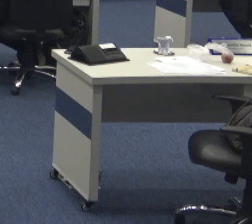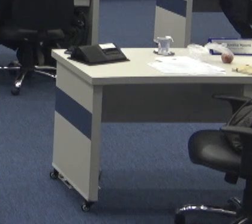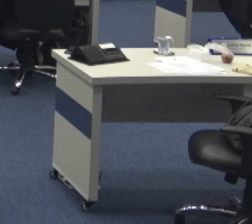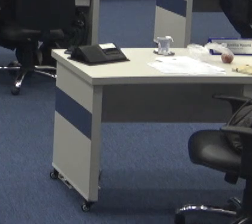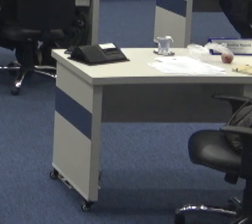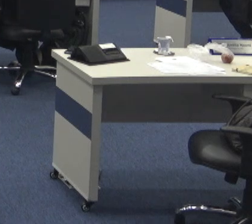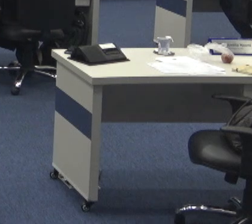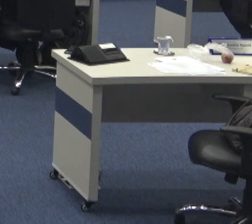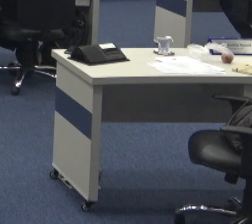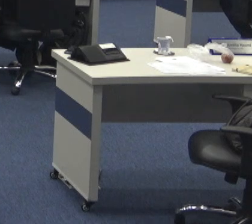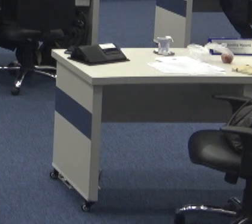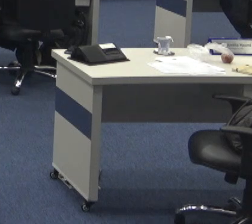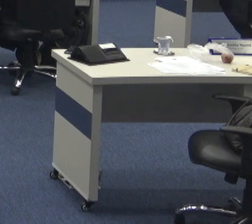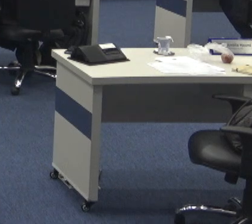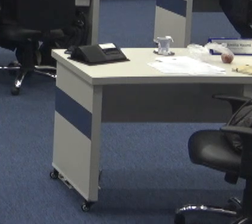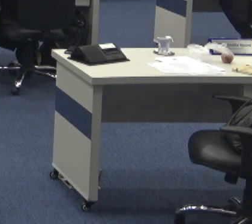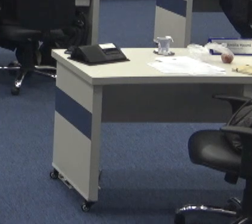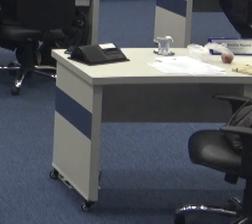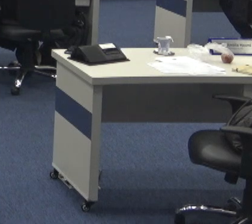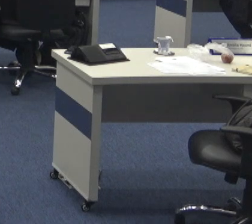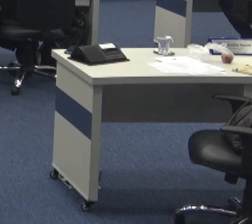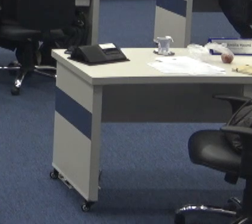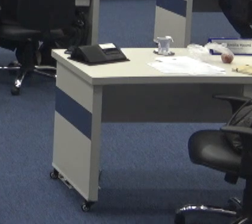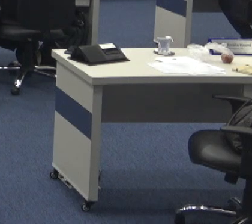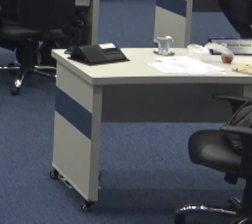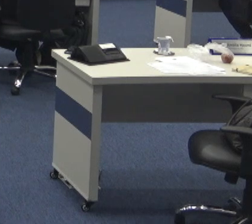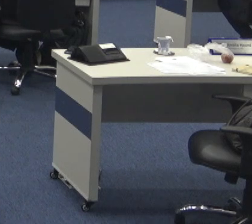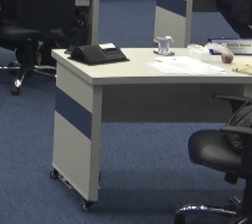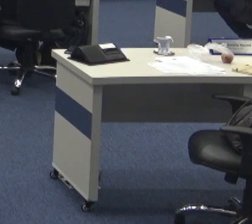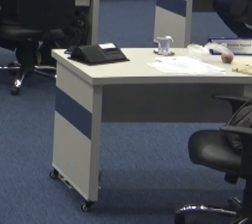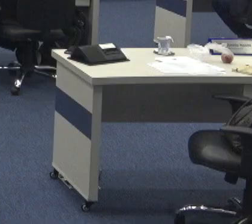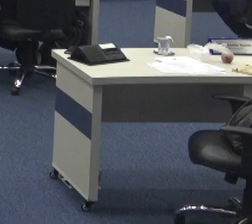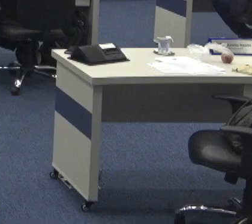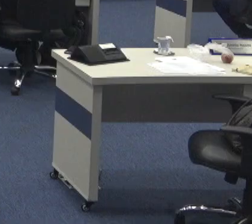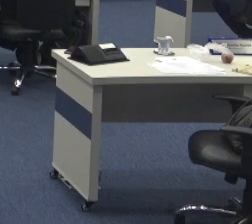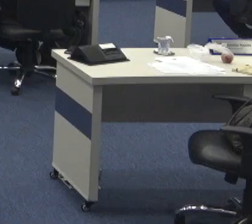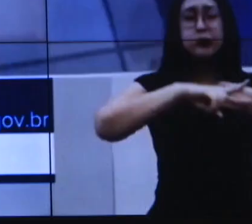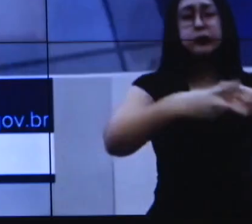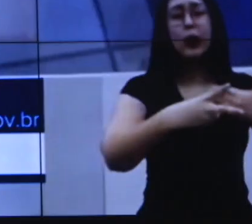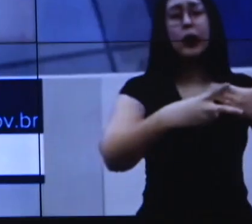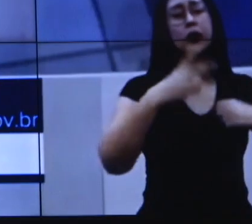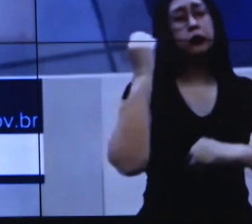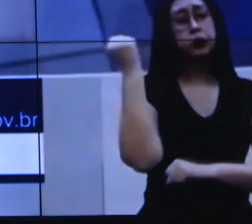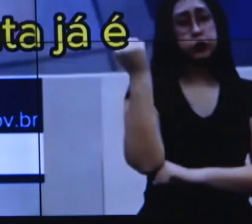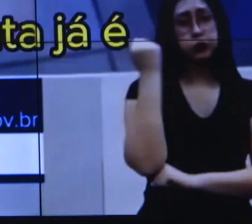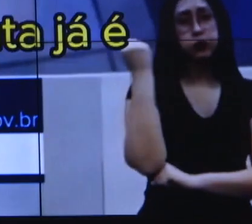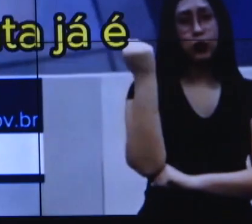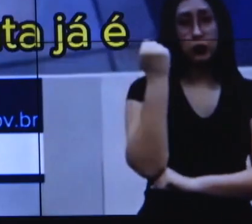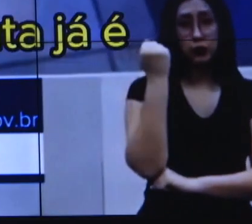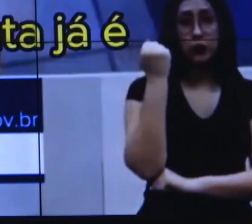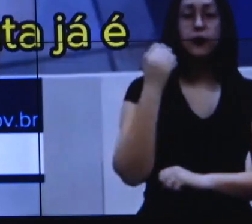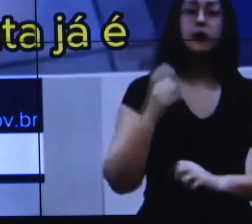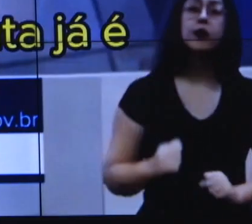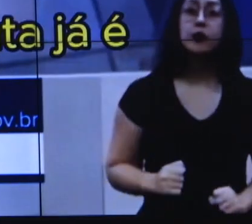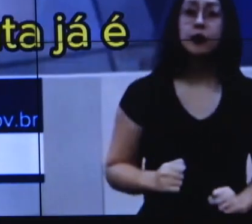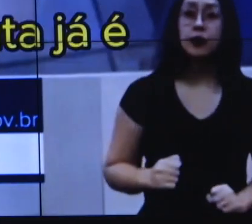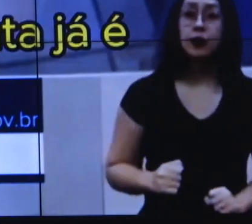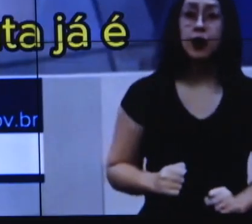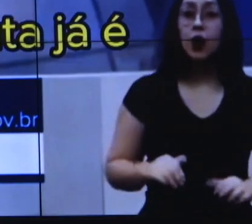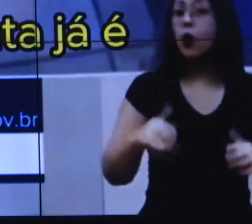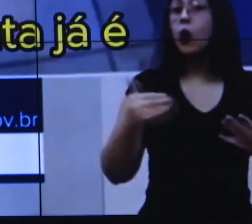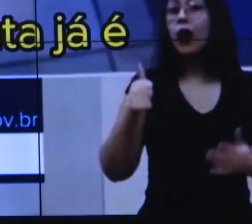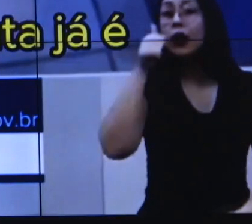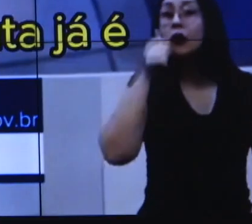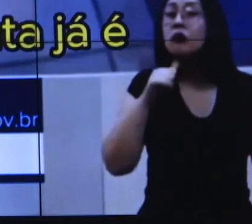Suas consequências vão muito além da tragédia imediata. Perder uma mãe de